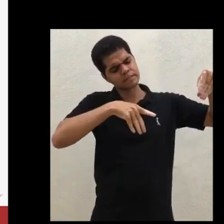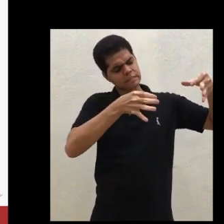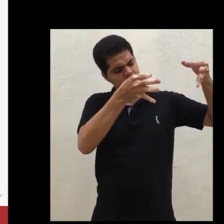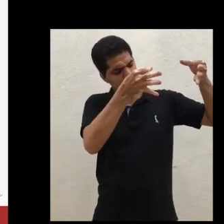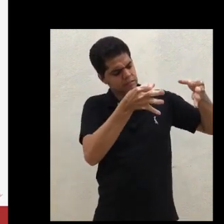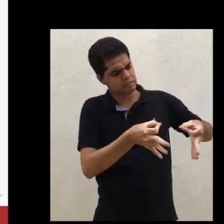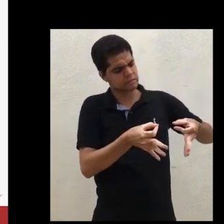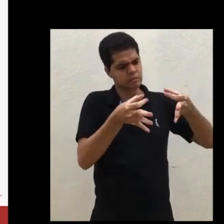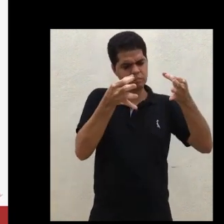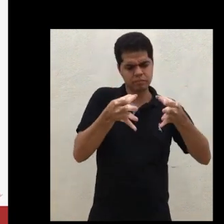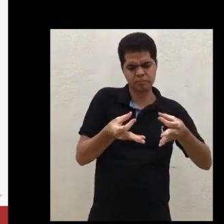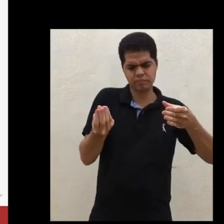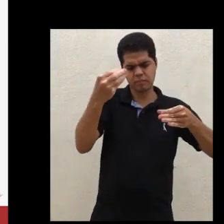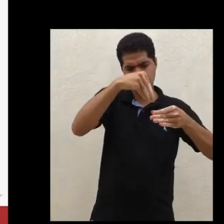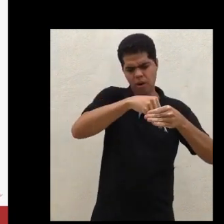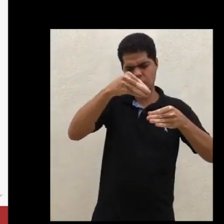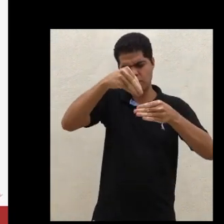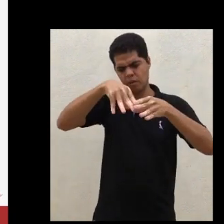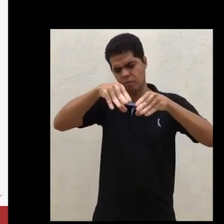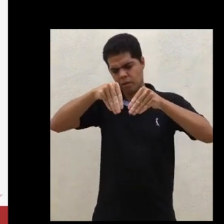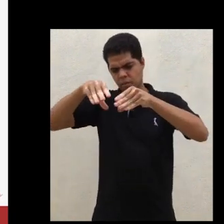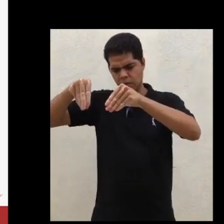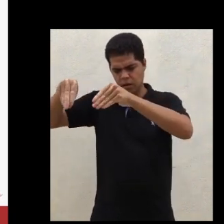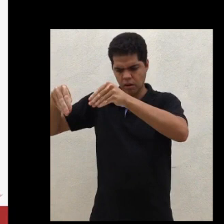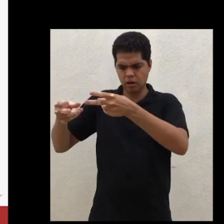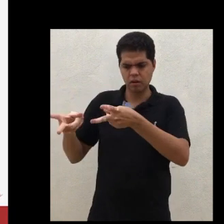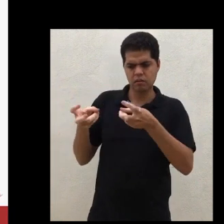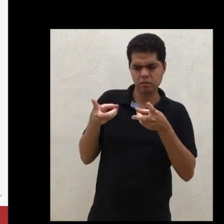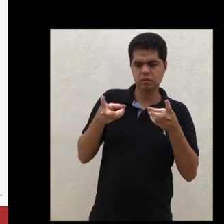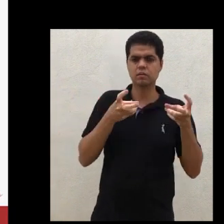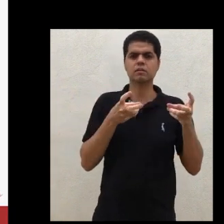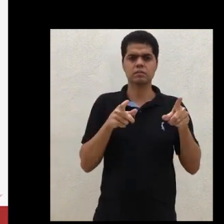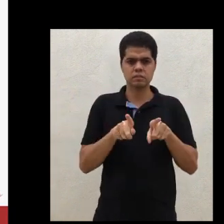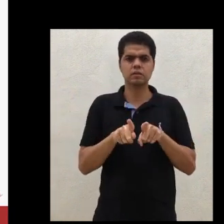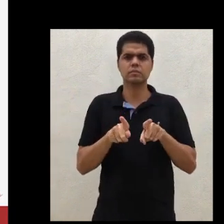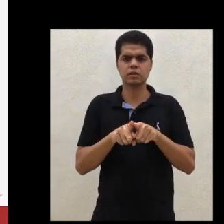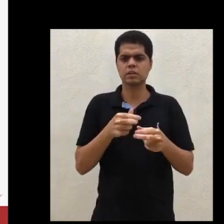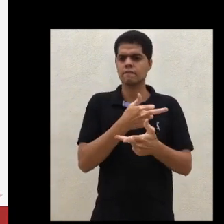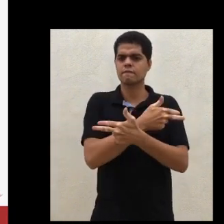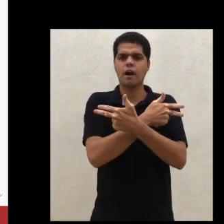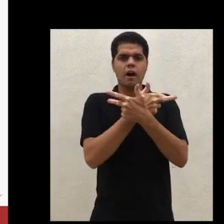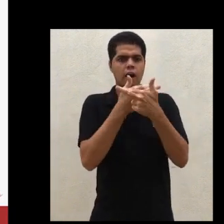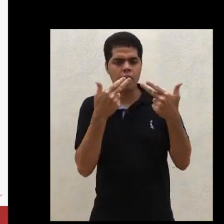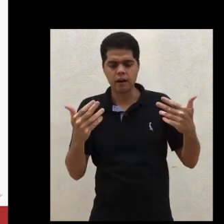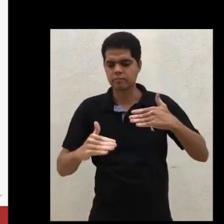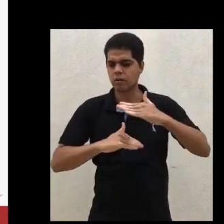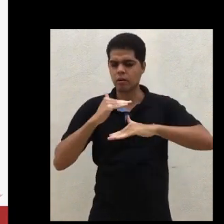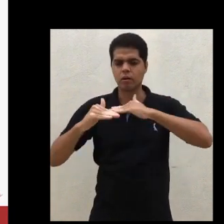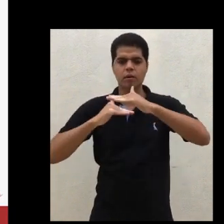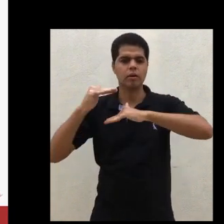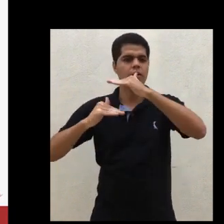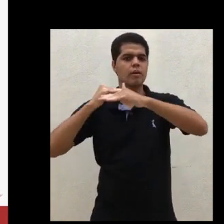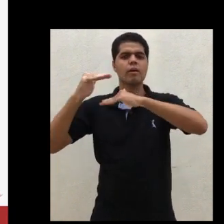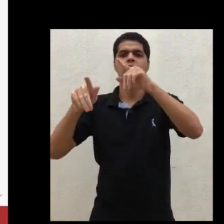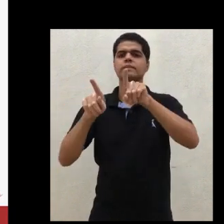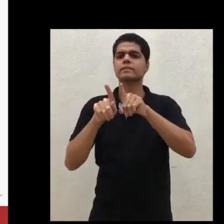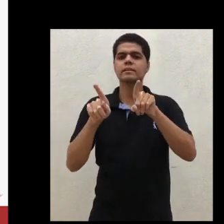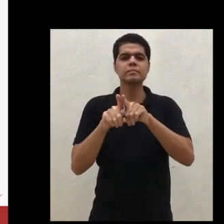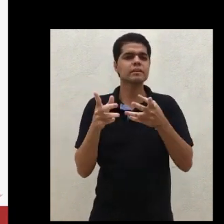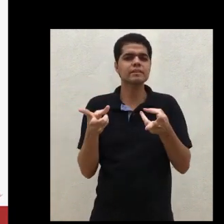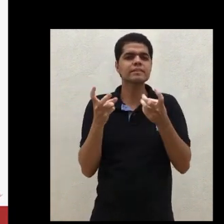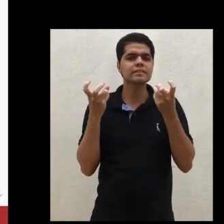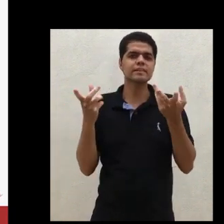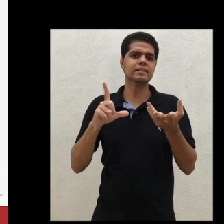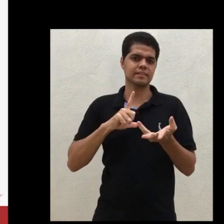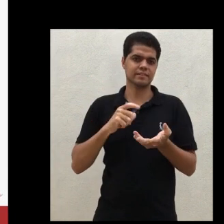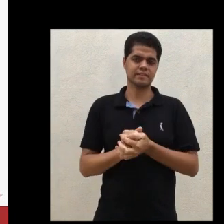embalagem, se ele está na posição correta, esse tipo de coisa. Né? A gente tem aqui uma série de heurísticas